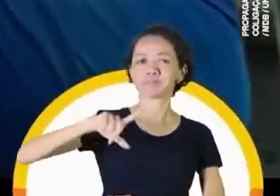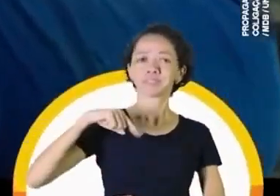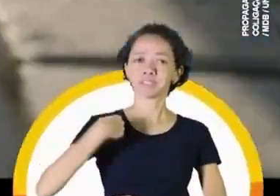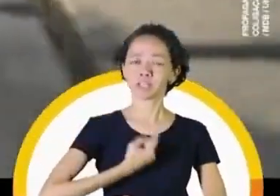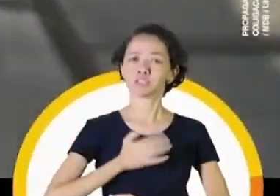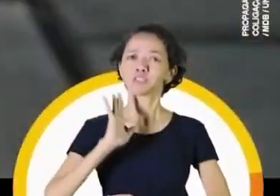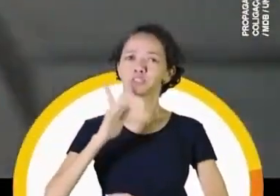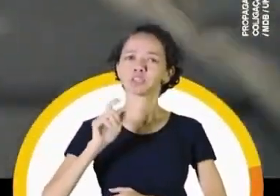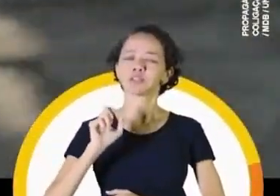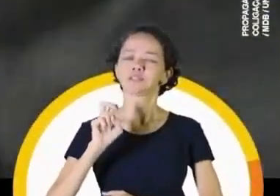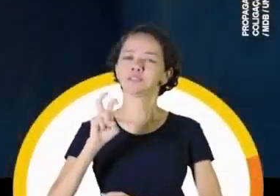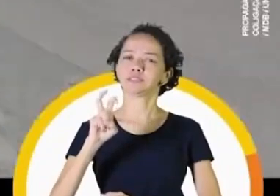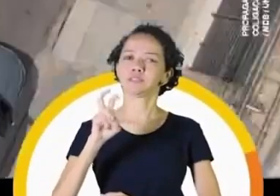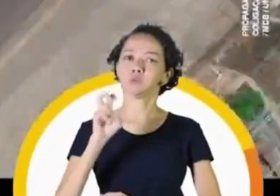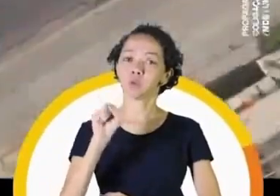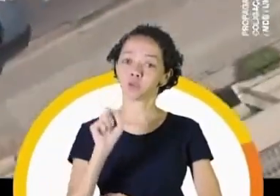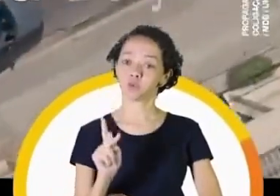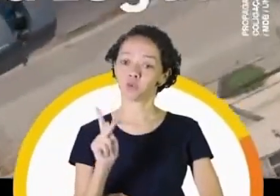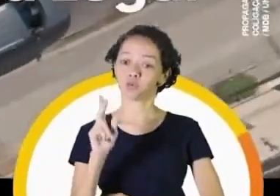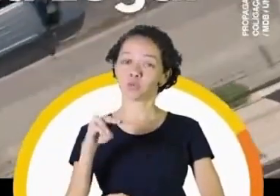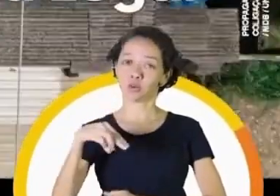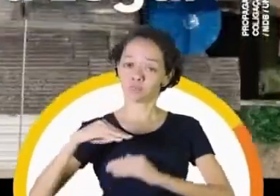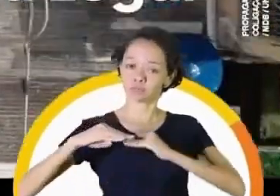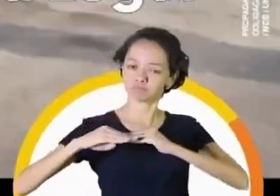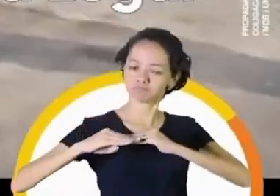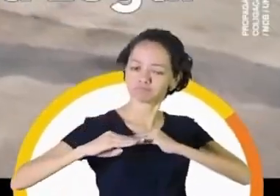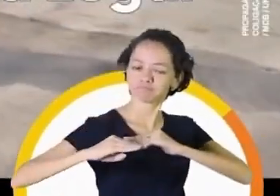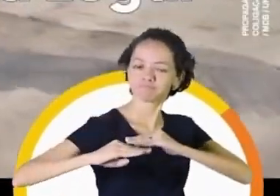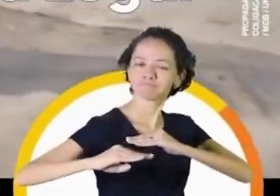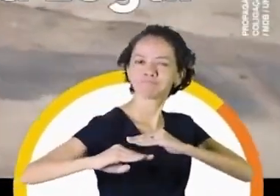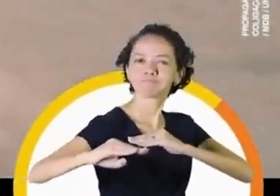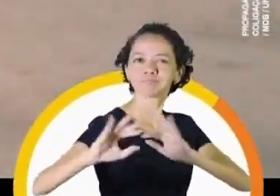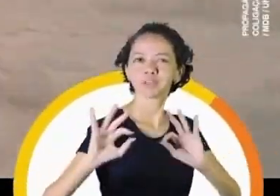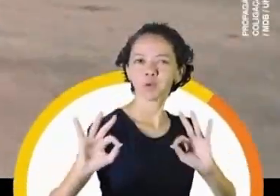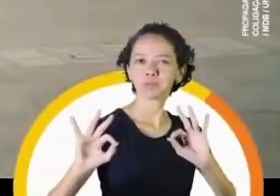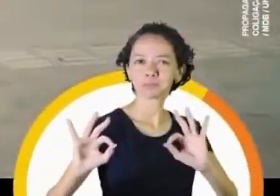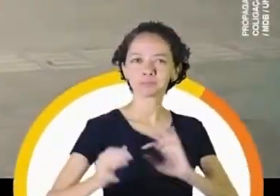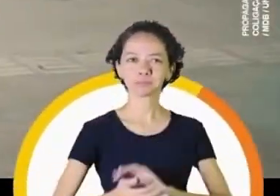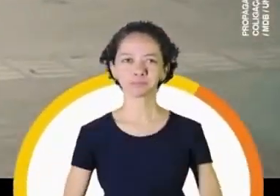É o que a gente vem fazendo. Já são 58 quilômetros de calçada legal.